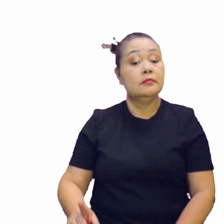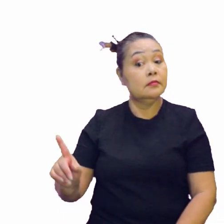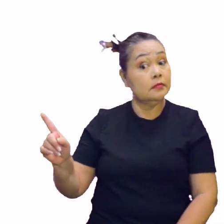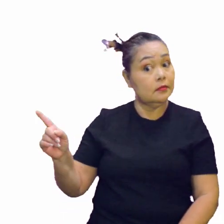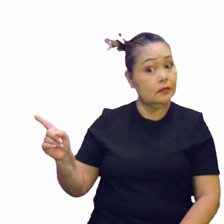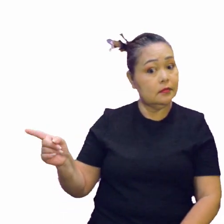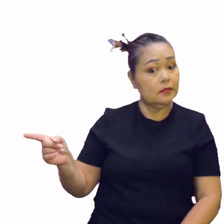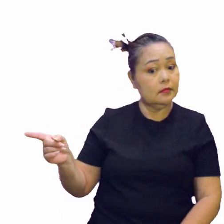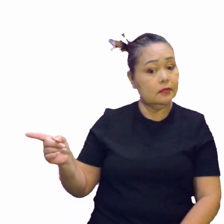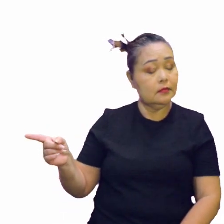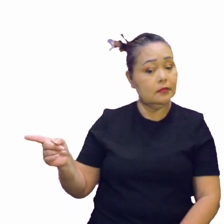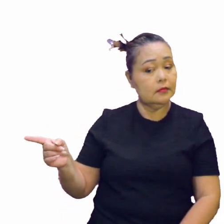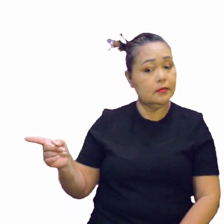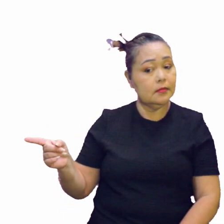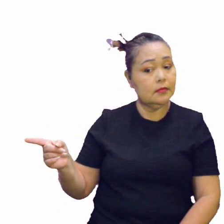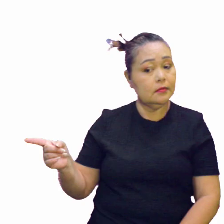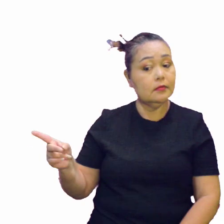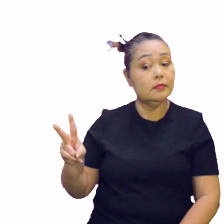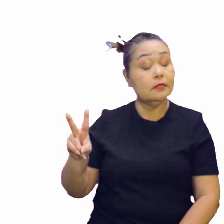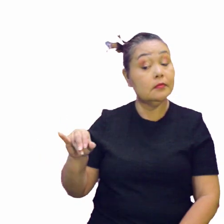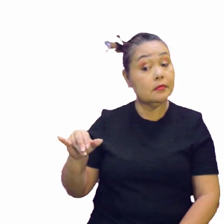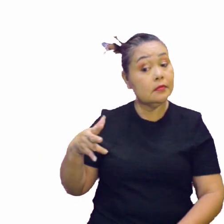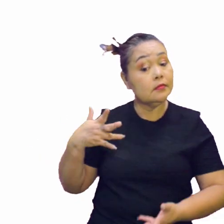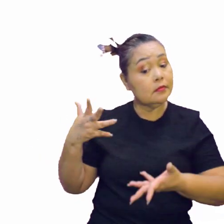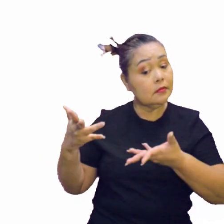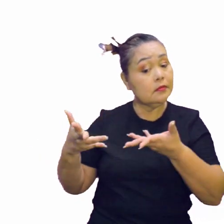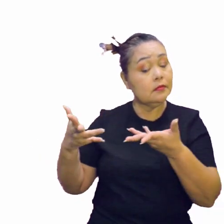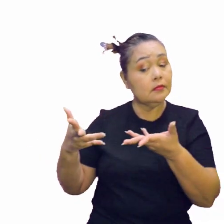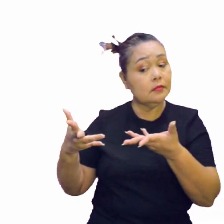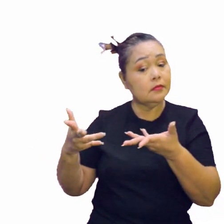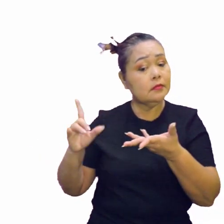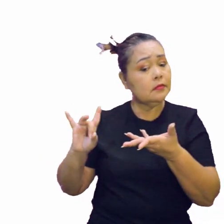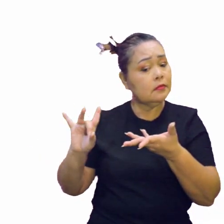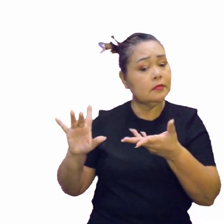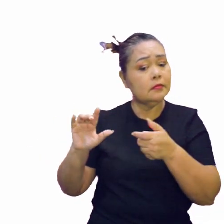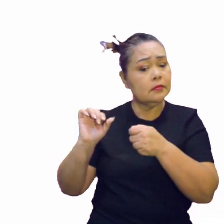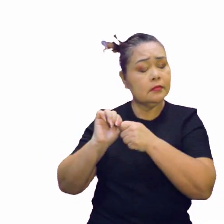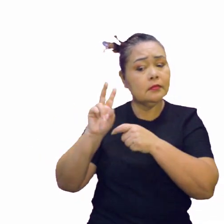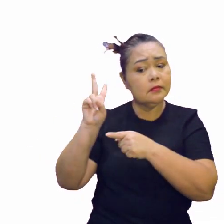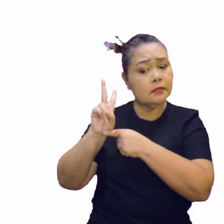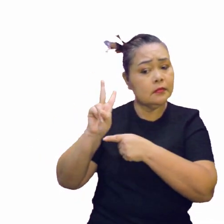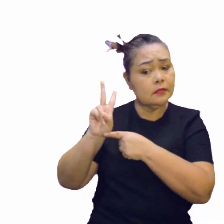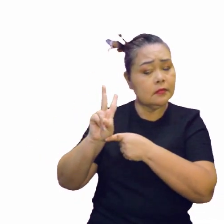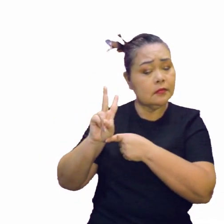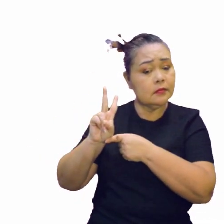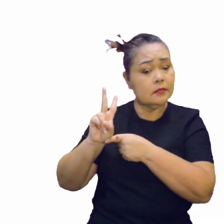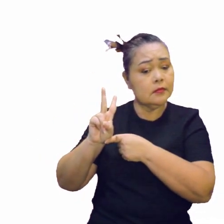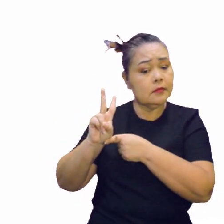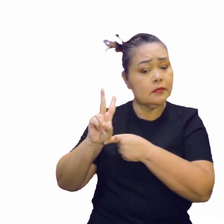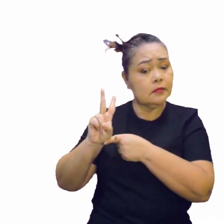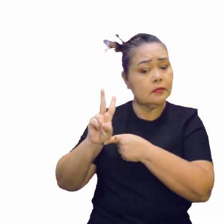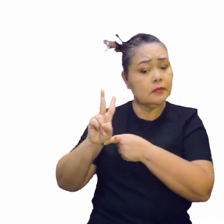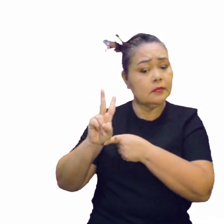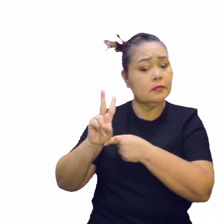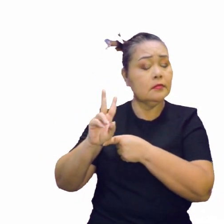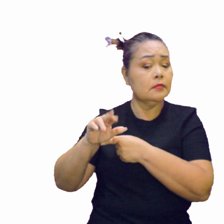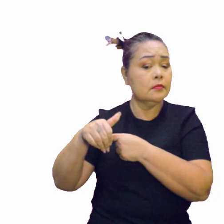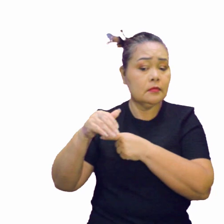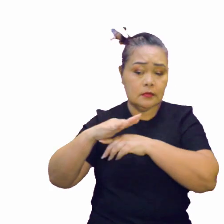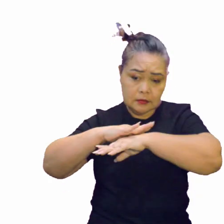meus queridos, vai favorecer não só a manutenção do solo,